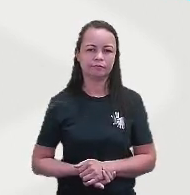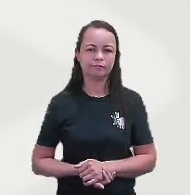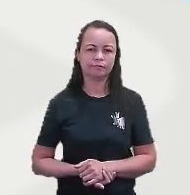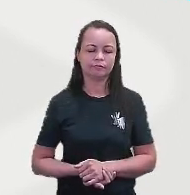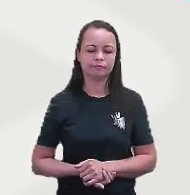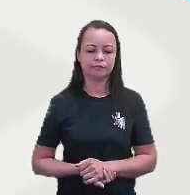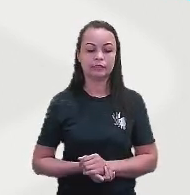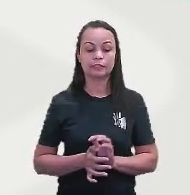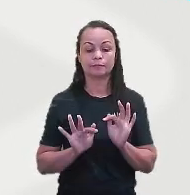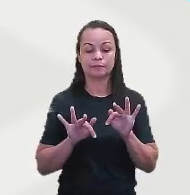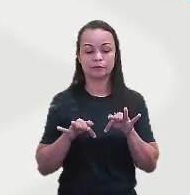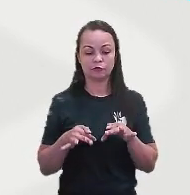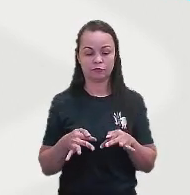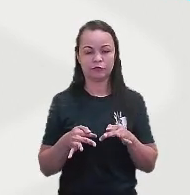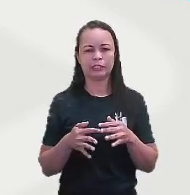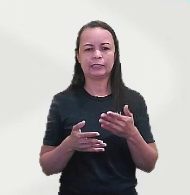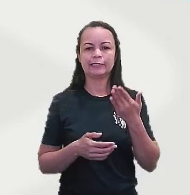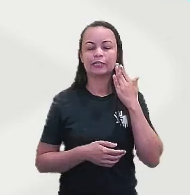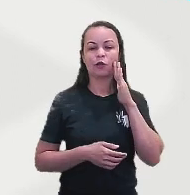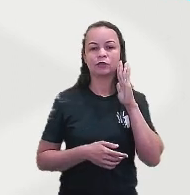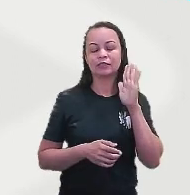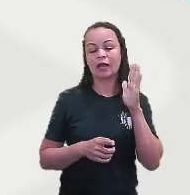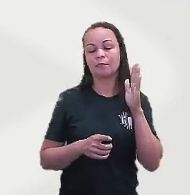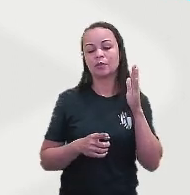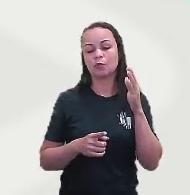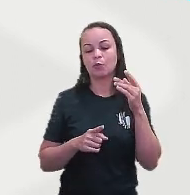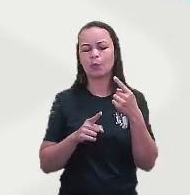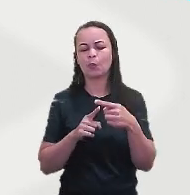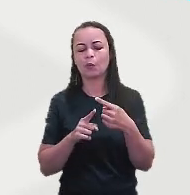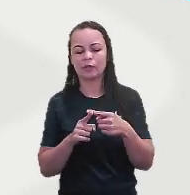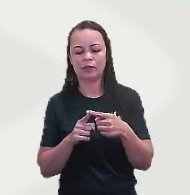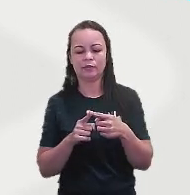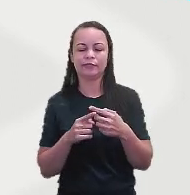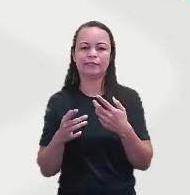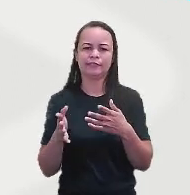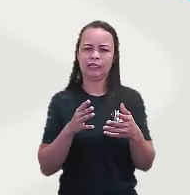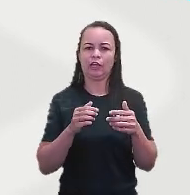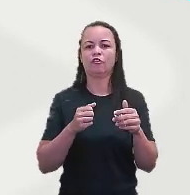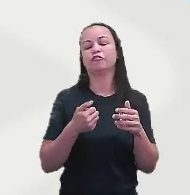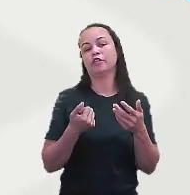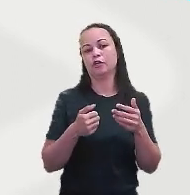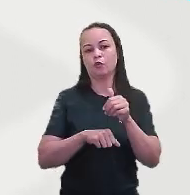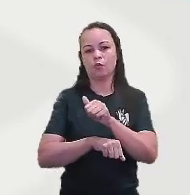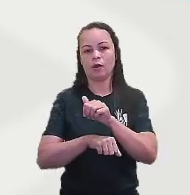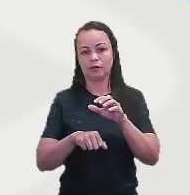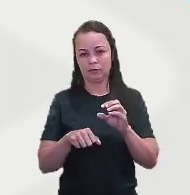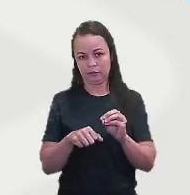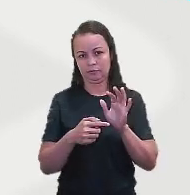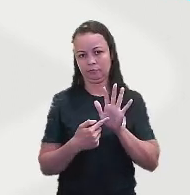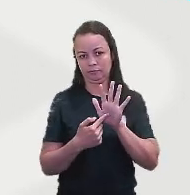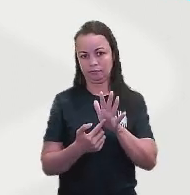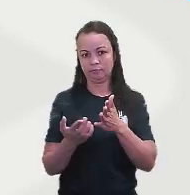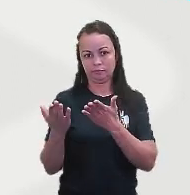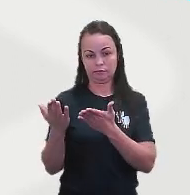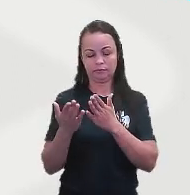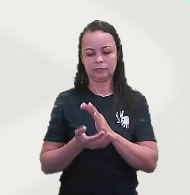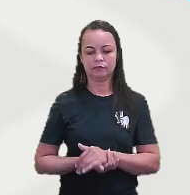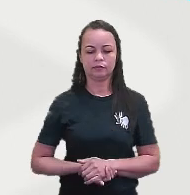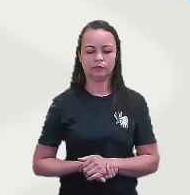E, por fim, não sabe o porquê. Então, teve artigo ali, ficou substantivado. Portanto,